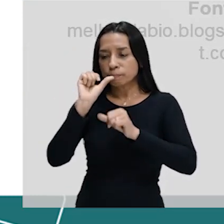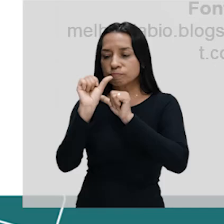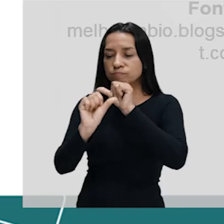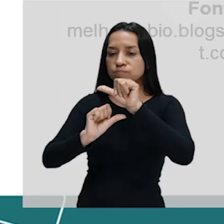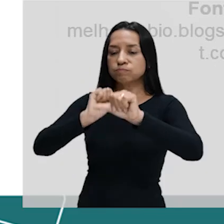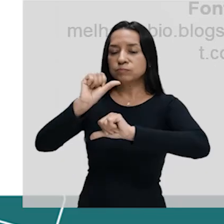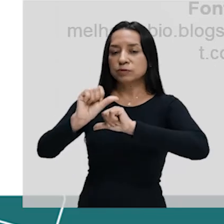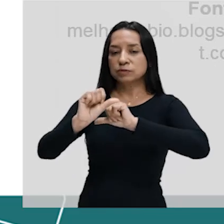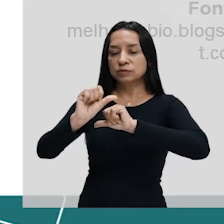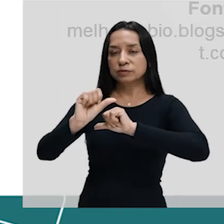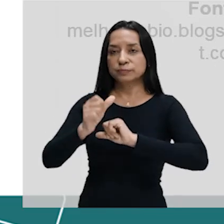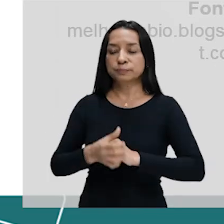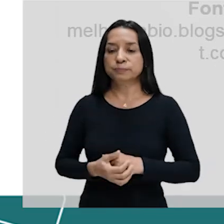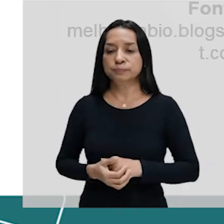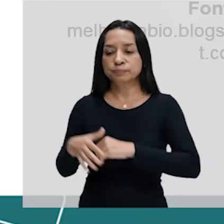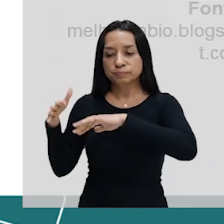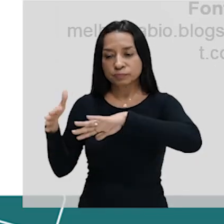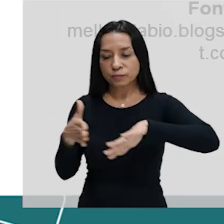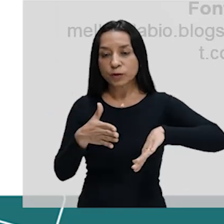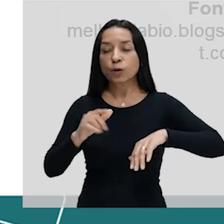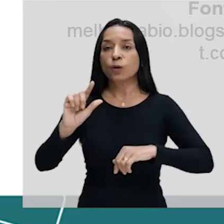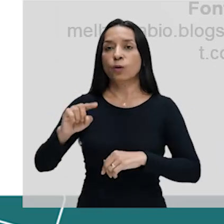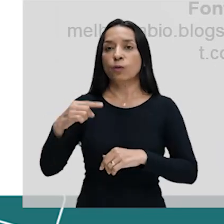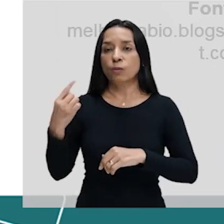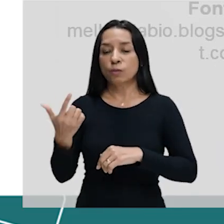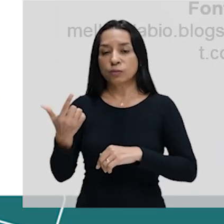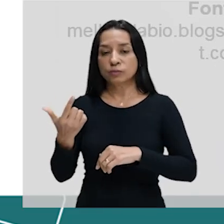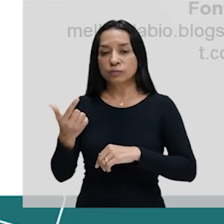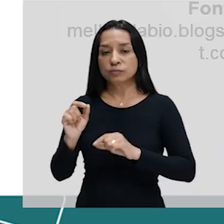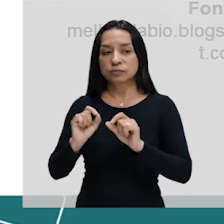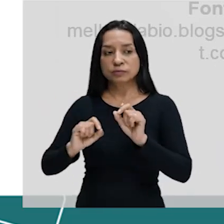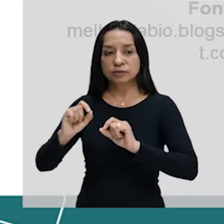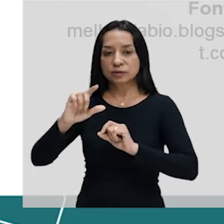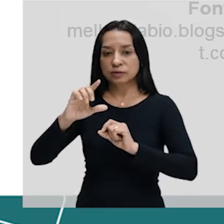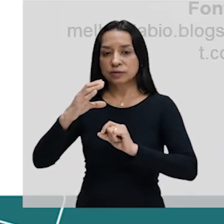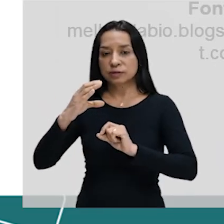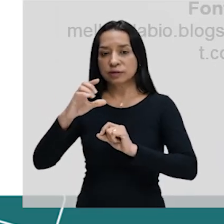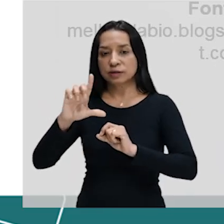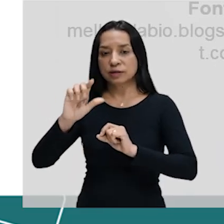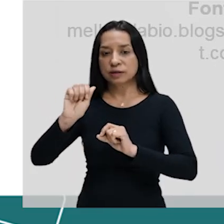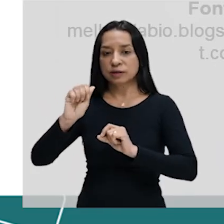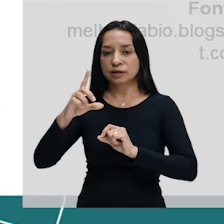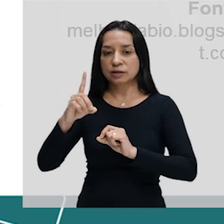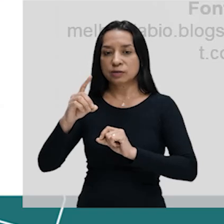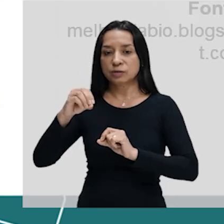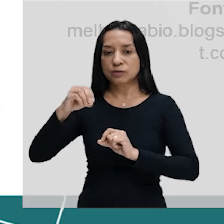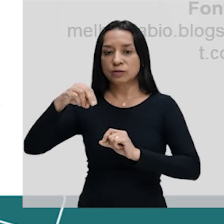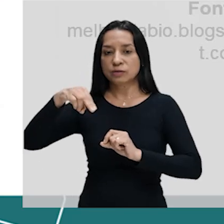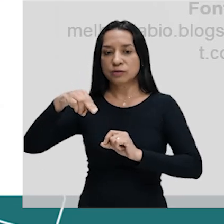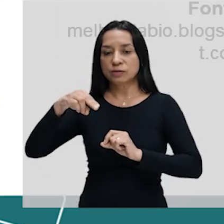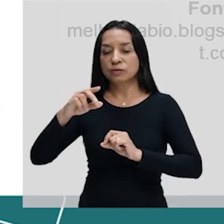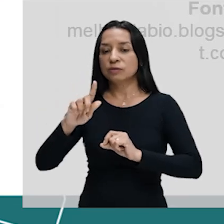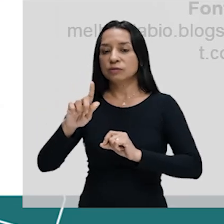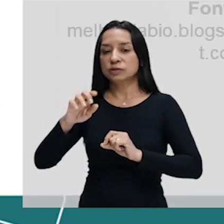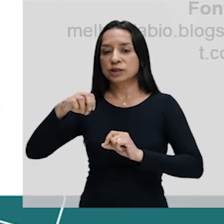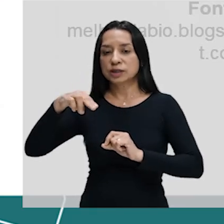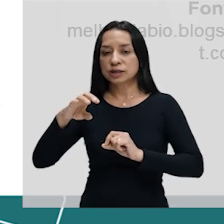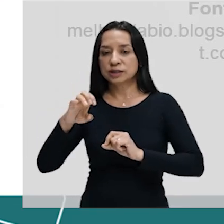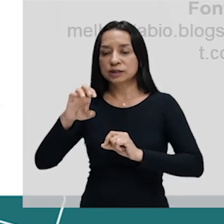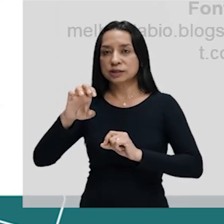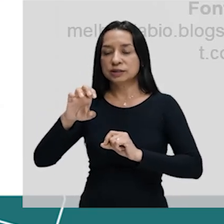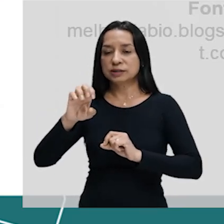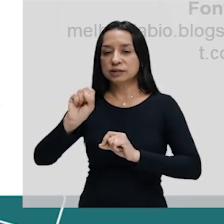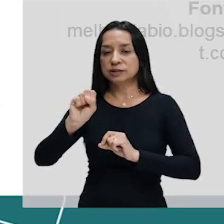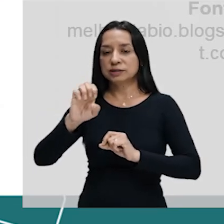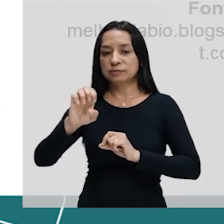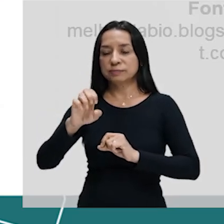de especiação é a cladogênese. A palavra cladogênese, pessoal, ela, na verdade, ela